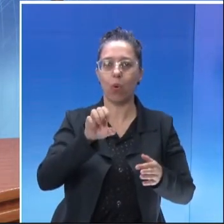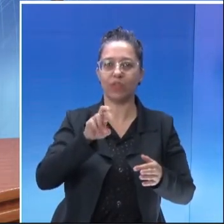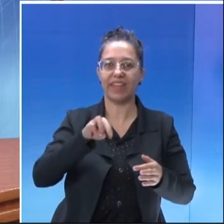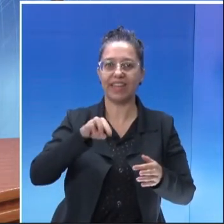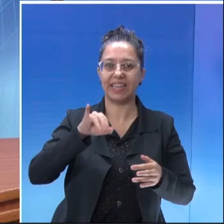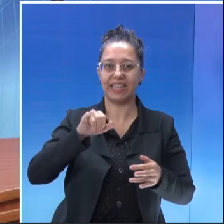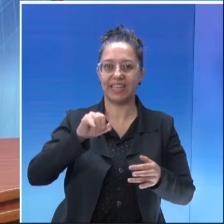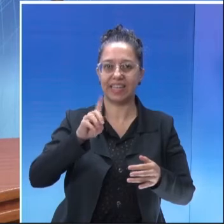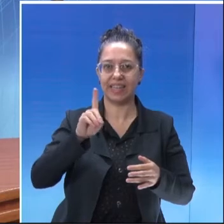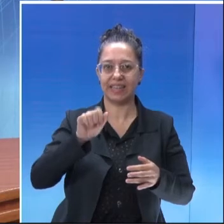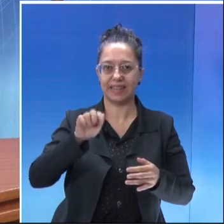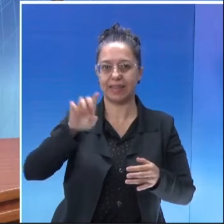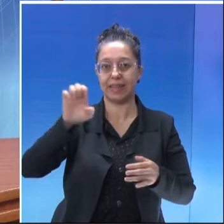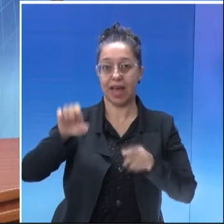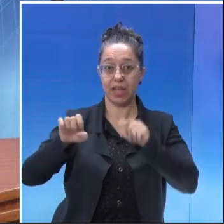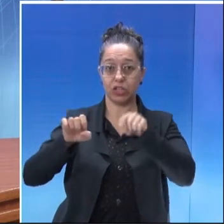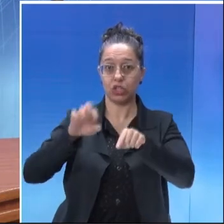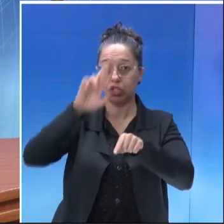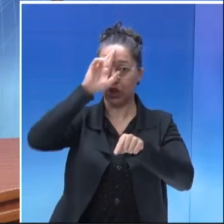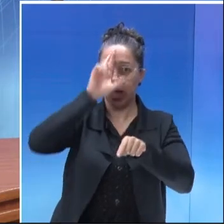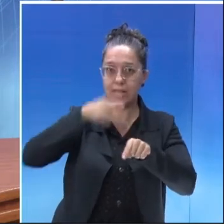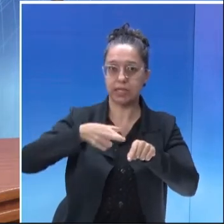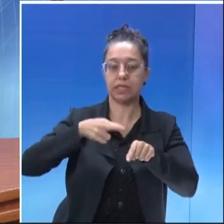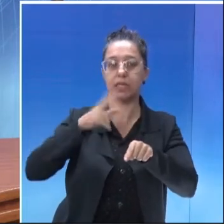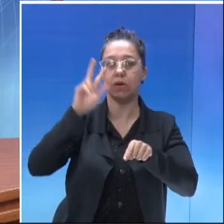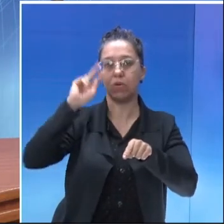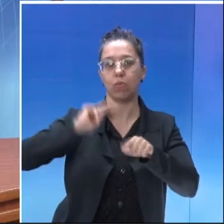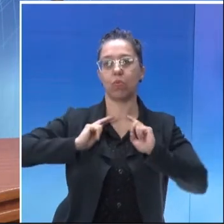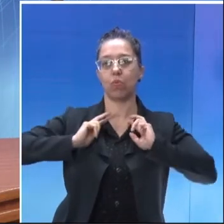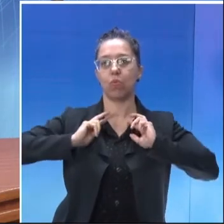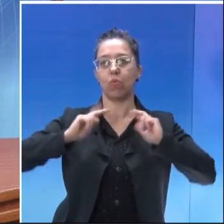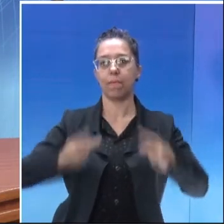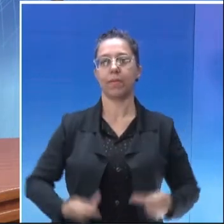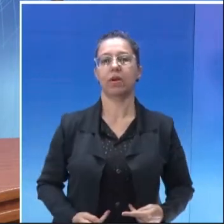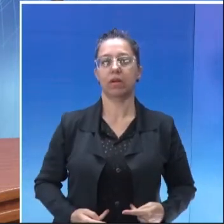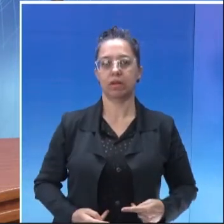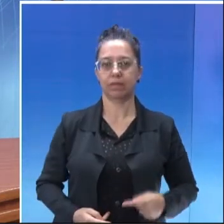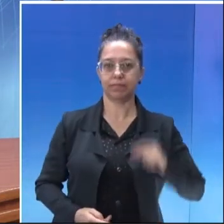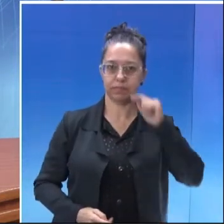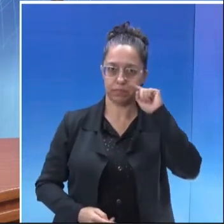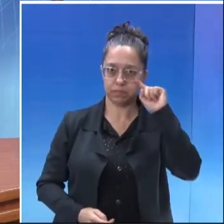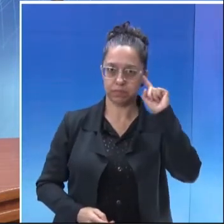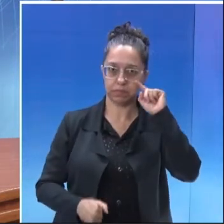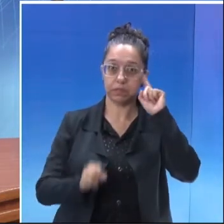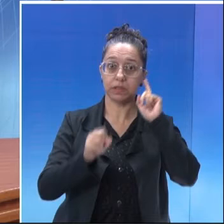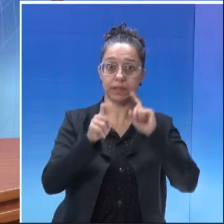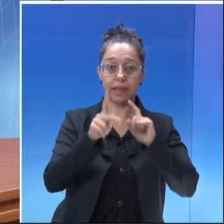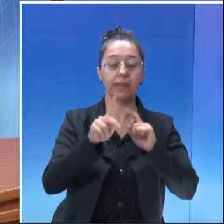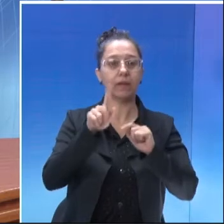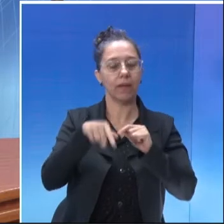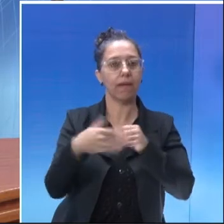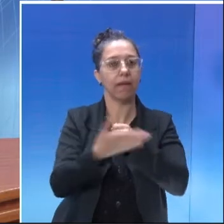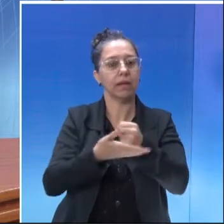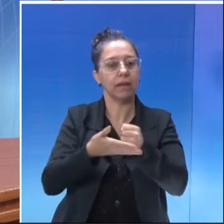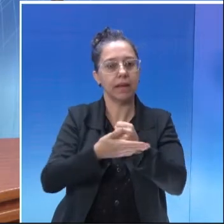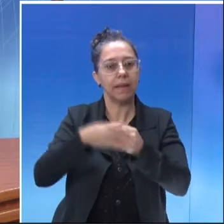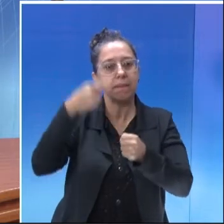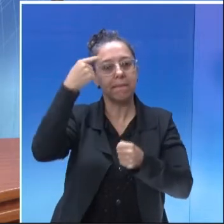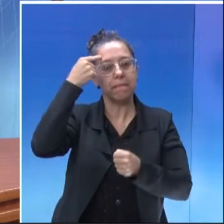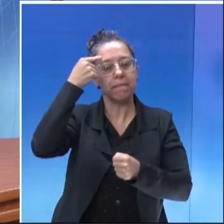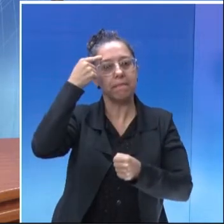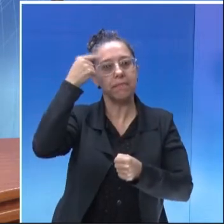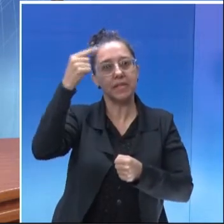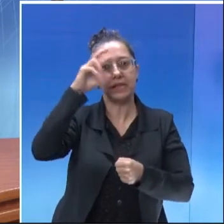razão humana. Né? Aí começa a medicina, as ciências vão atingir seu auge e todo o